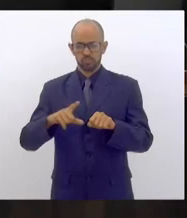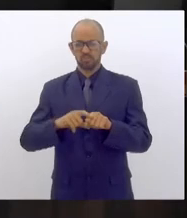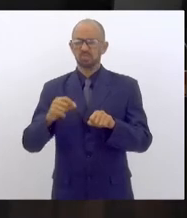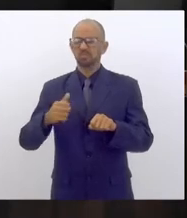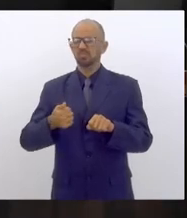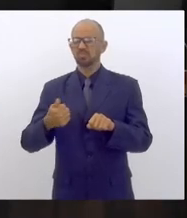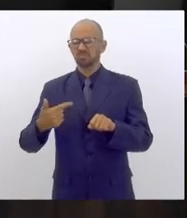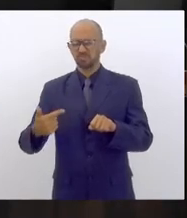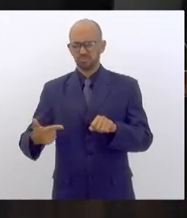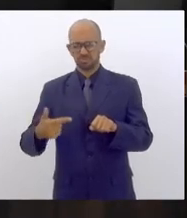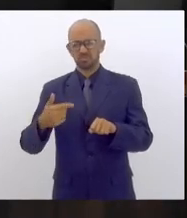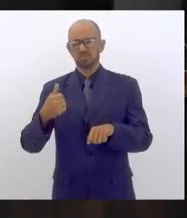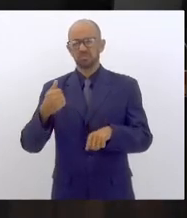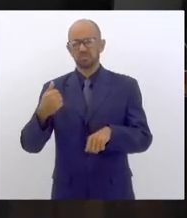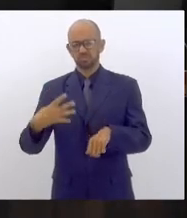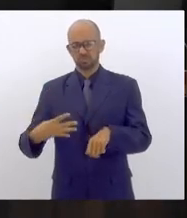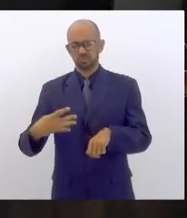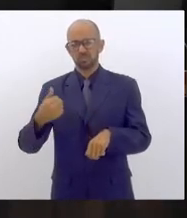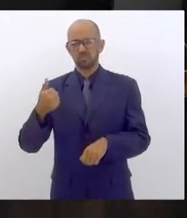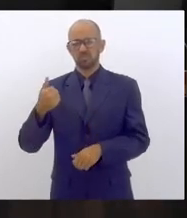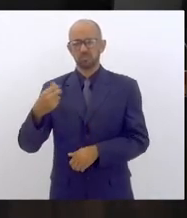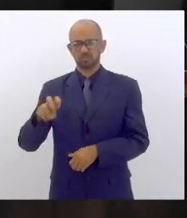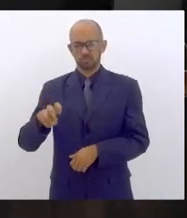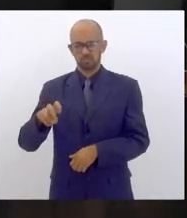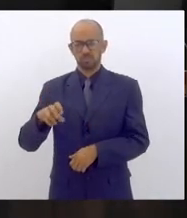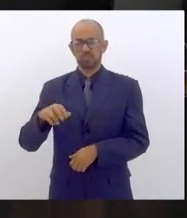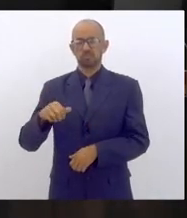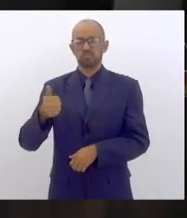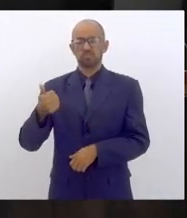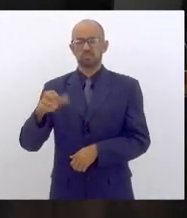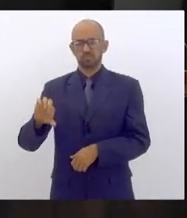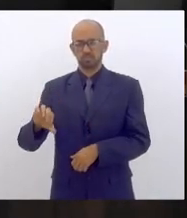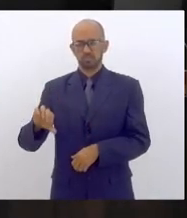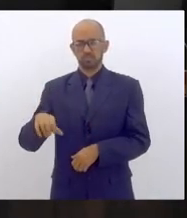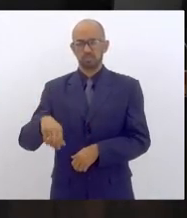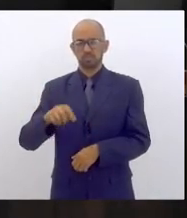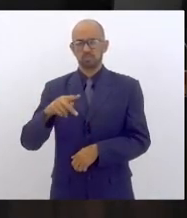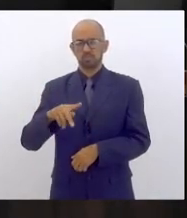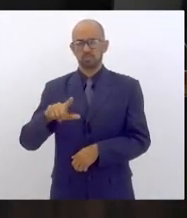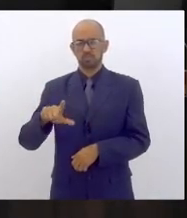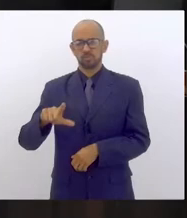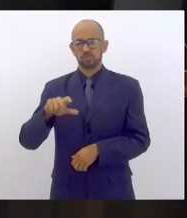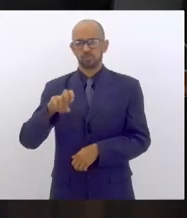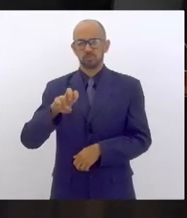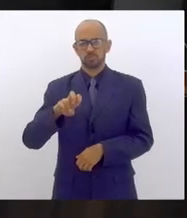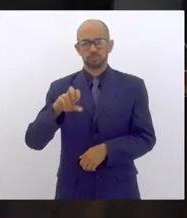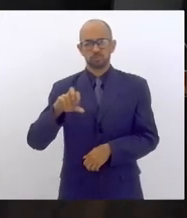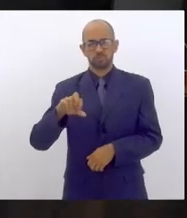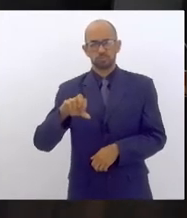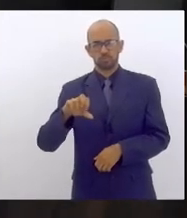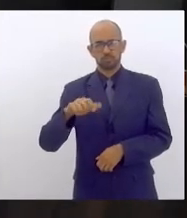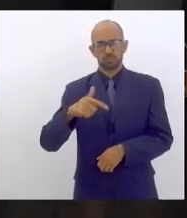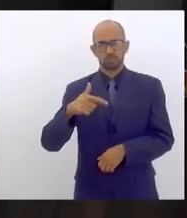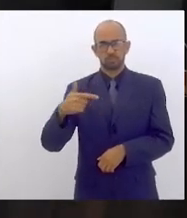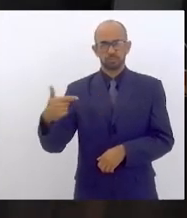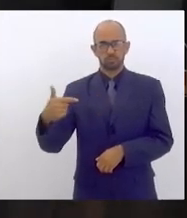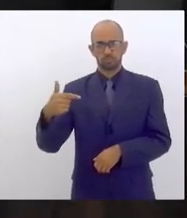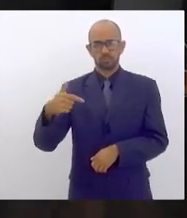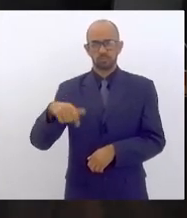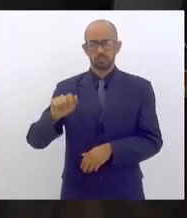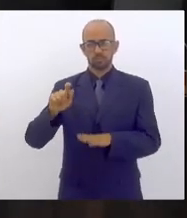o artigo 14º, o artigo 15º e o artigo 19º, projeto de lei 5922, com a seguinte